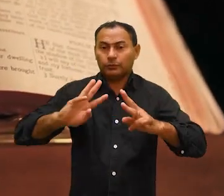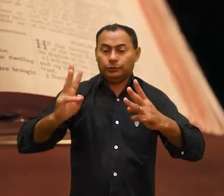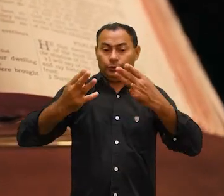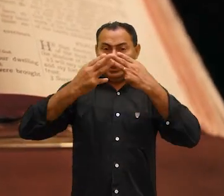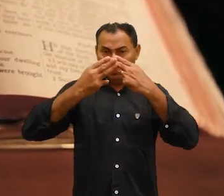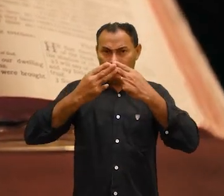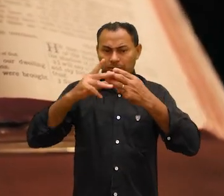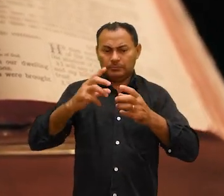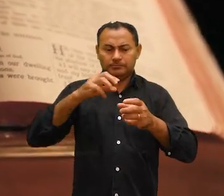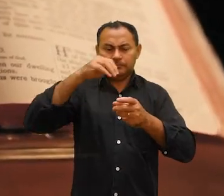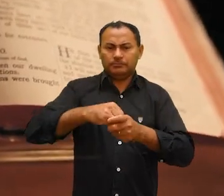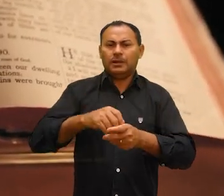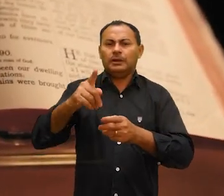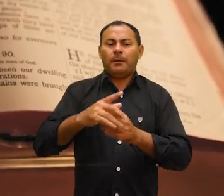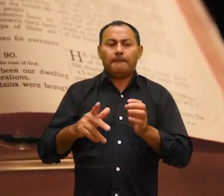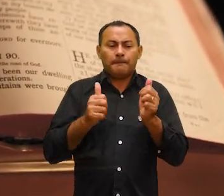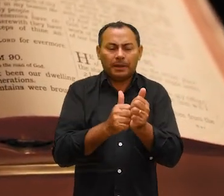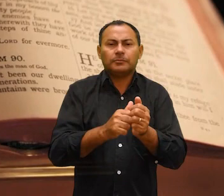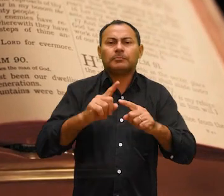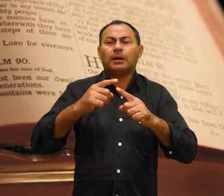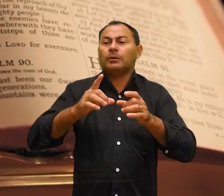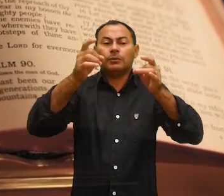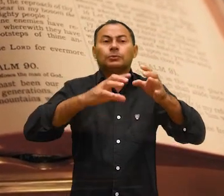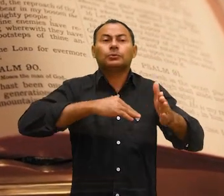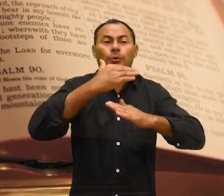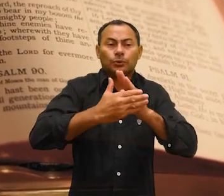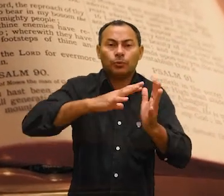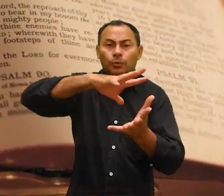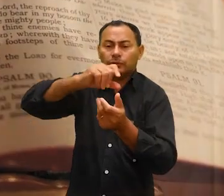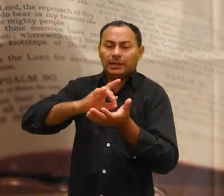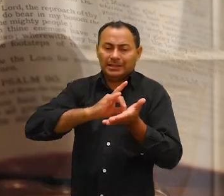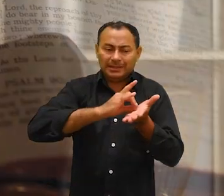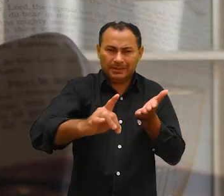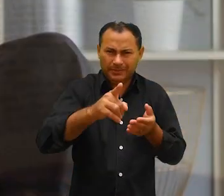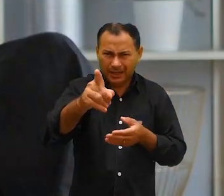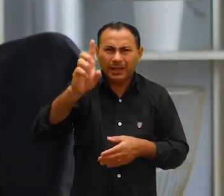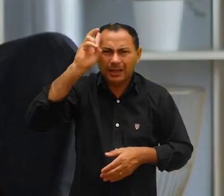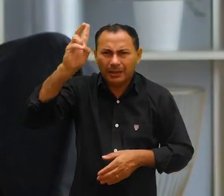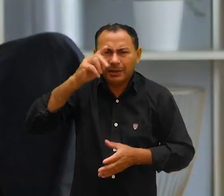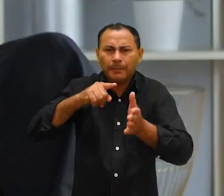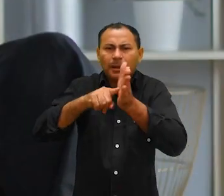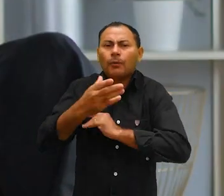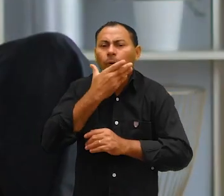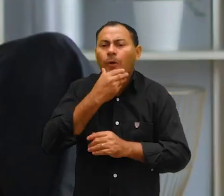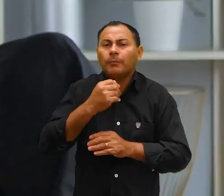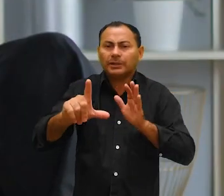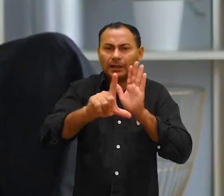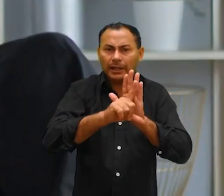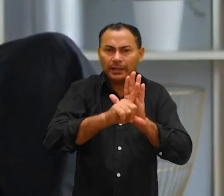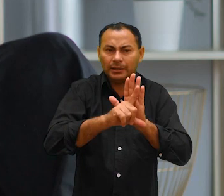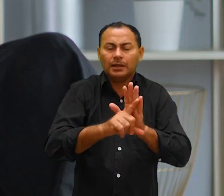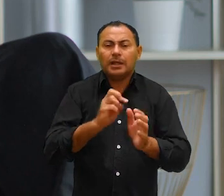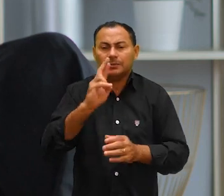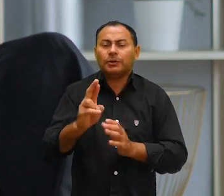o seu compatriota judeu era o seu próximo, mas o resto do mundo era seu inimigo. Você se lembra da pergunta do homem da lei, em